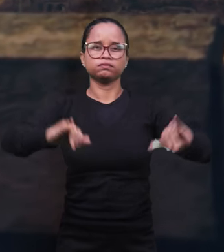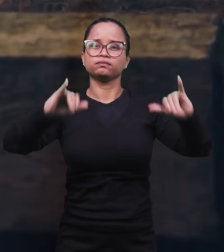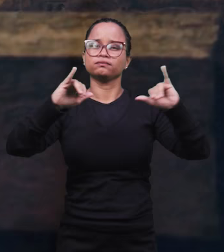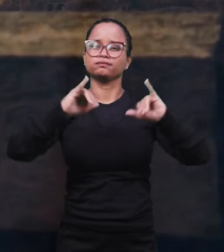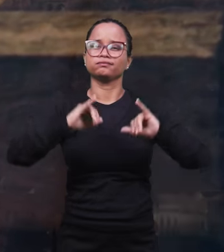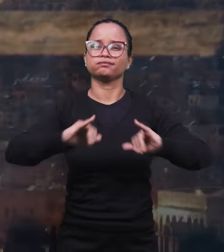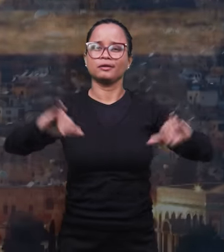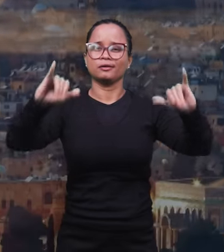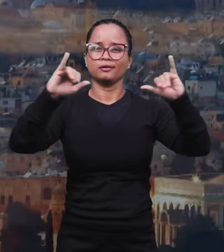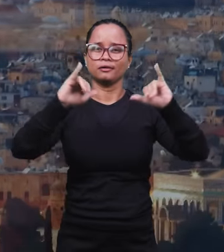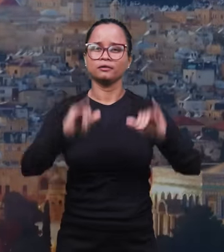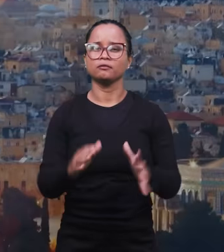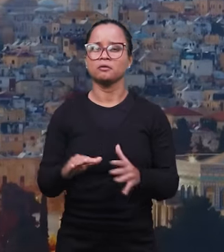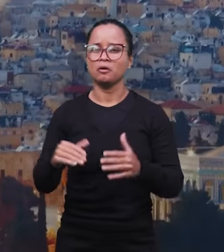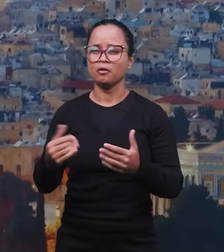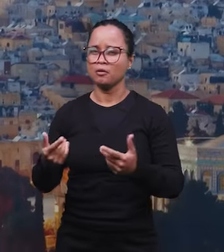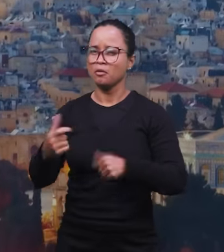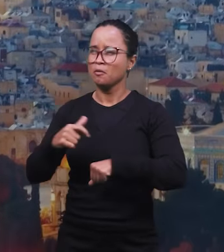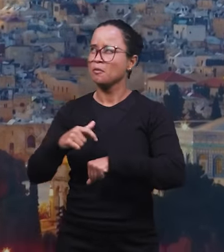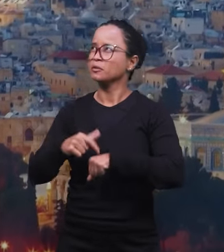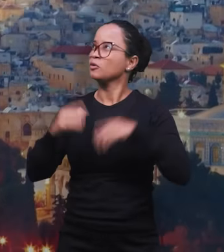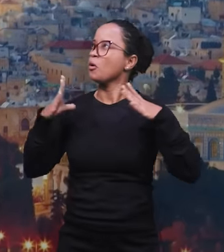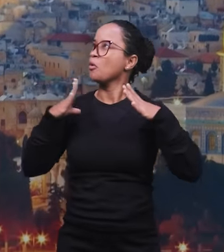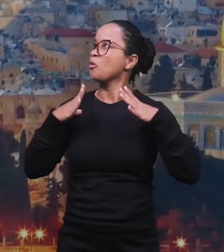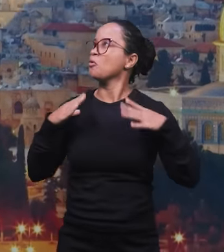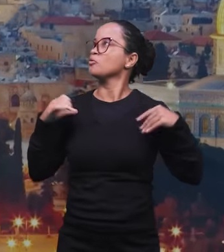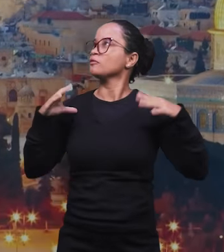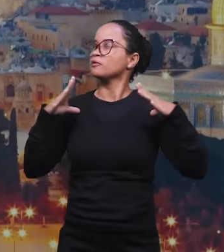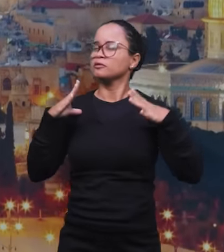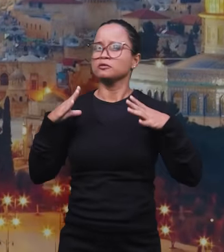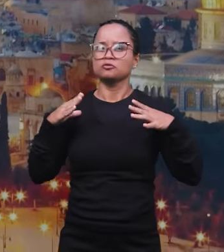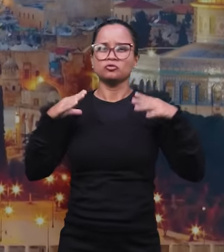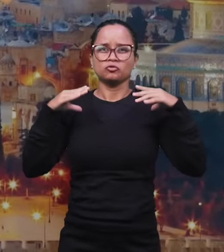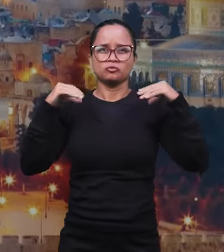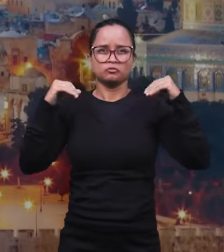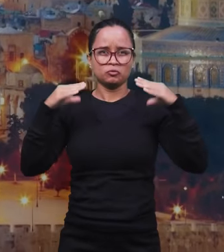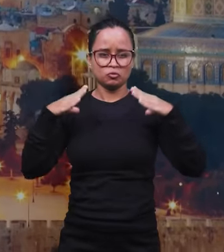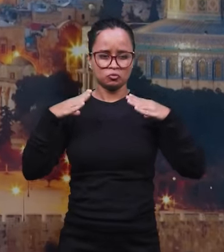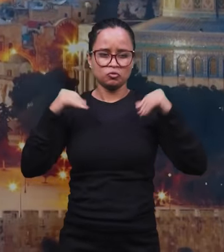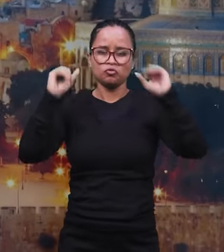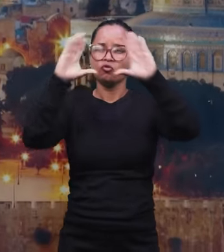proclamar. Rompeu a voz dos